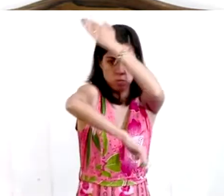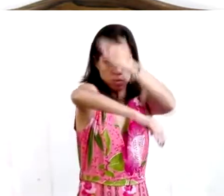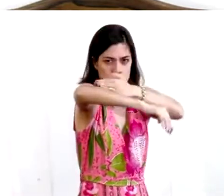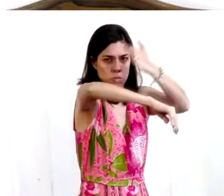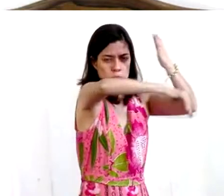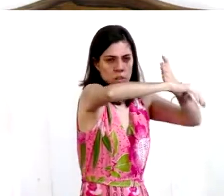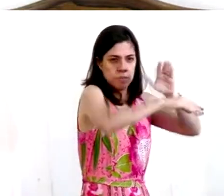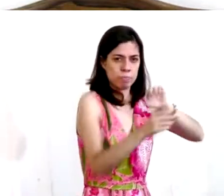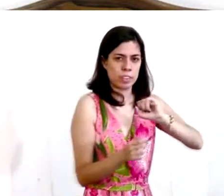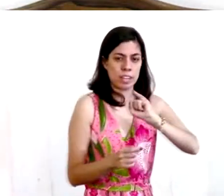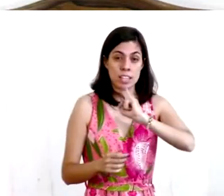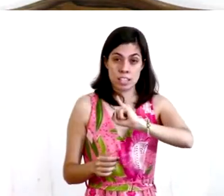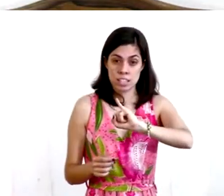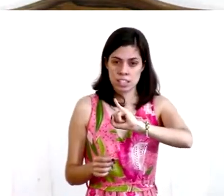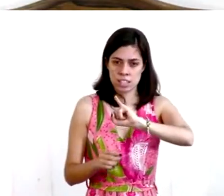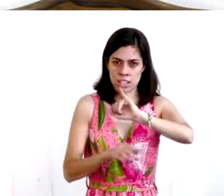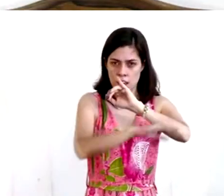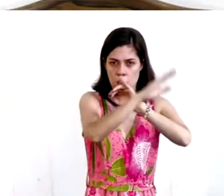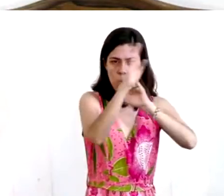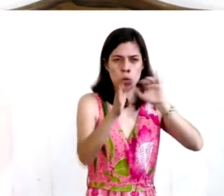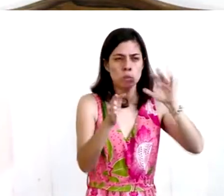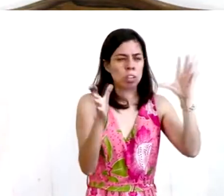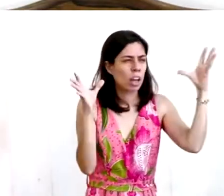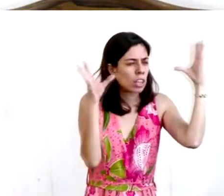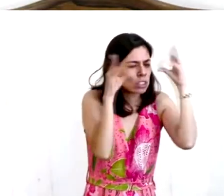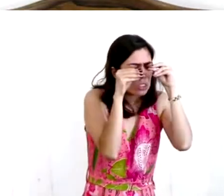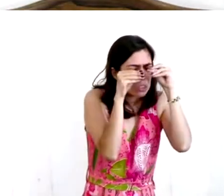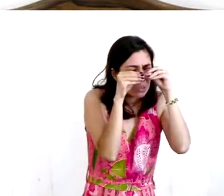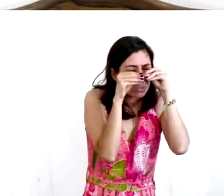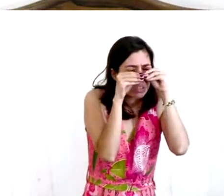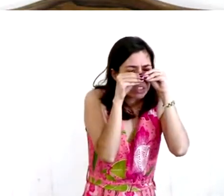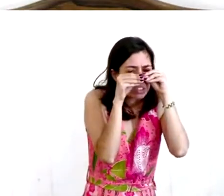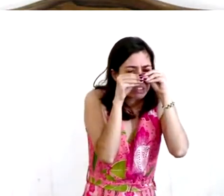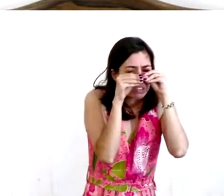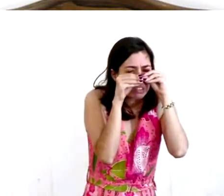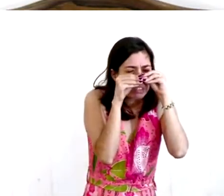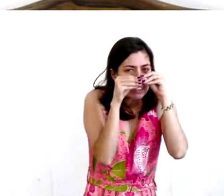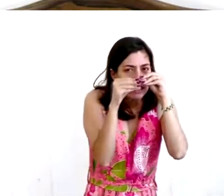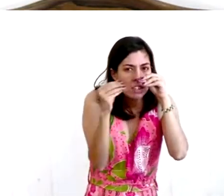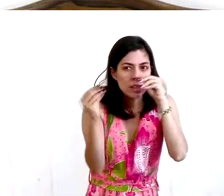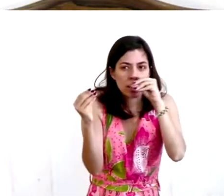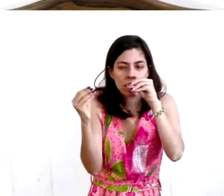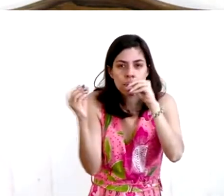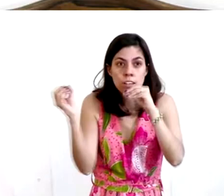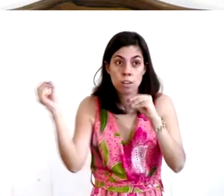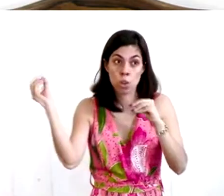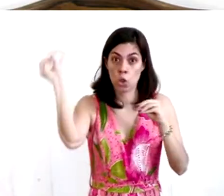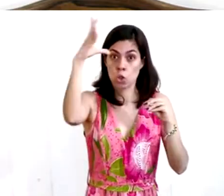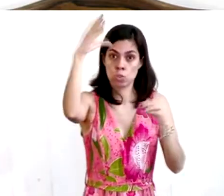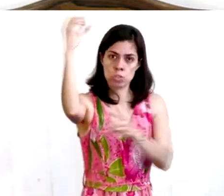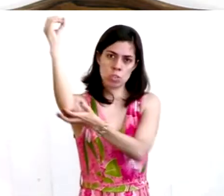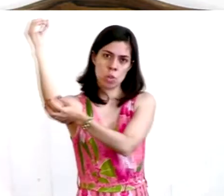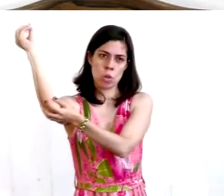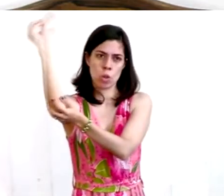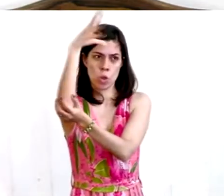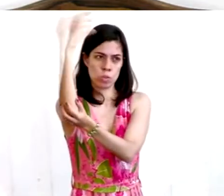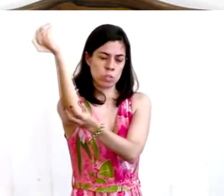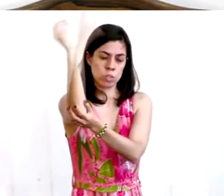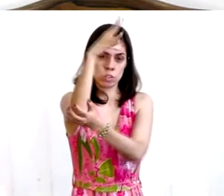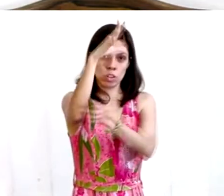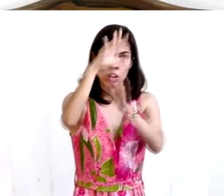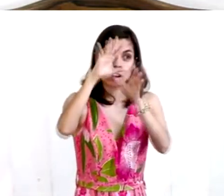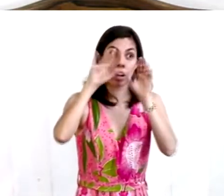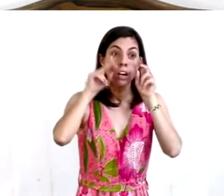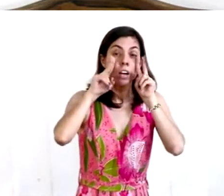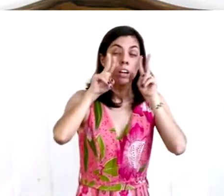estamos, então aquele que está na montanha escura vê o abismo que está à sua frente. Então ele olha para